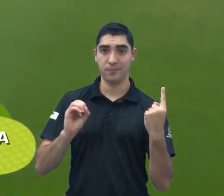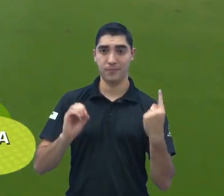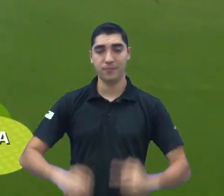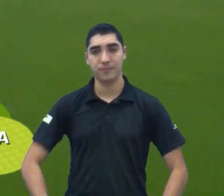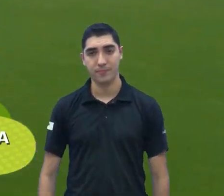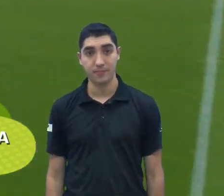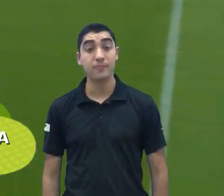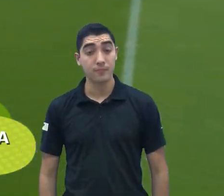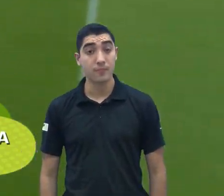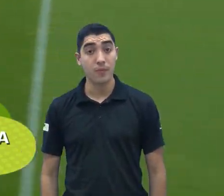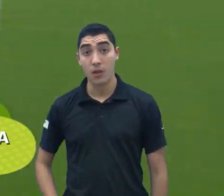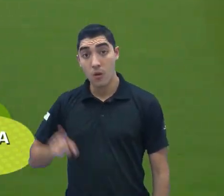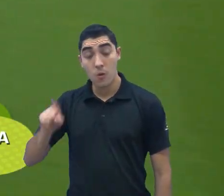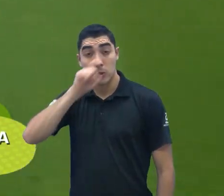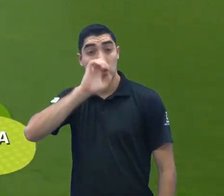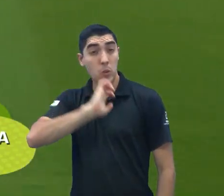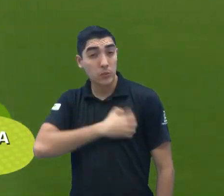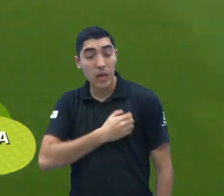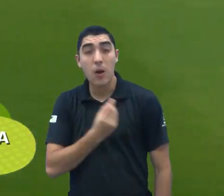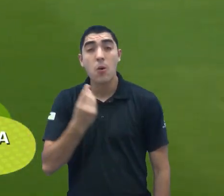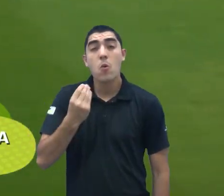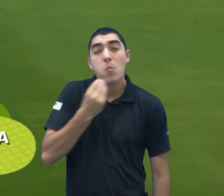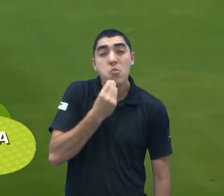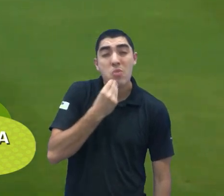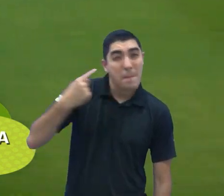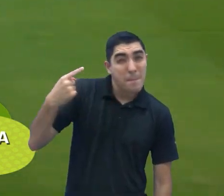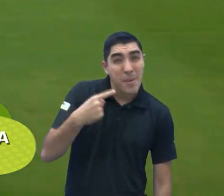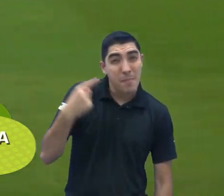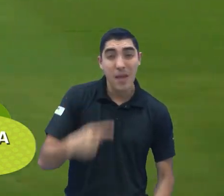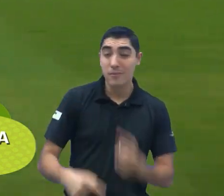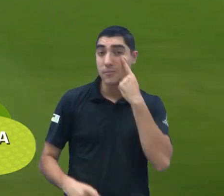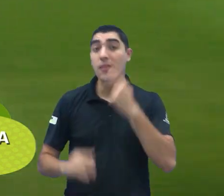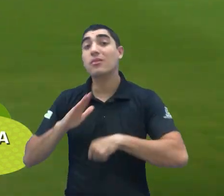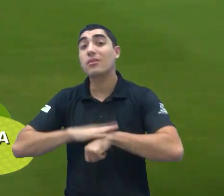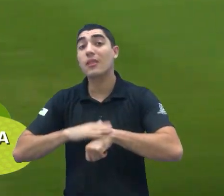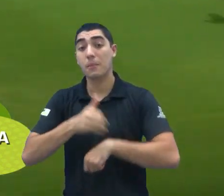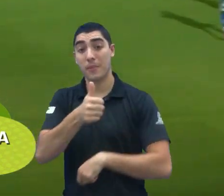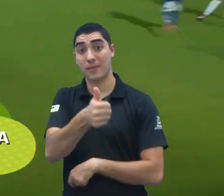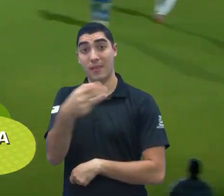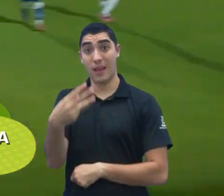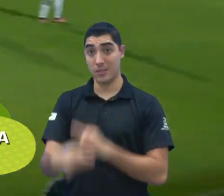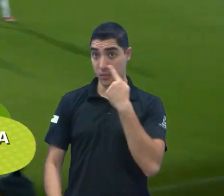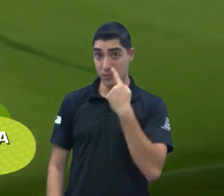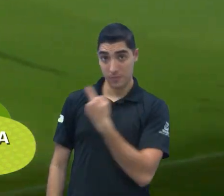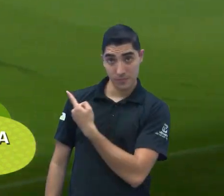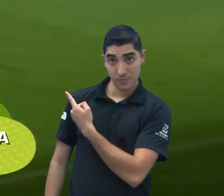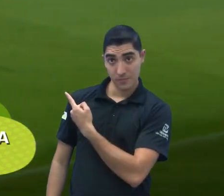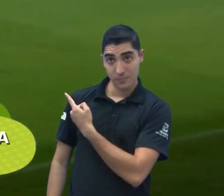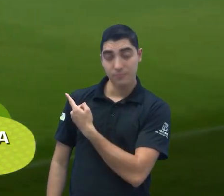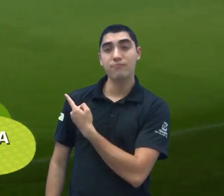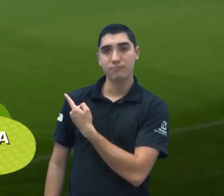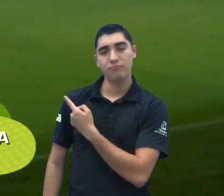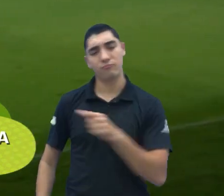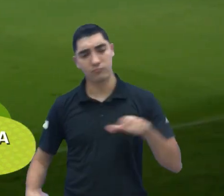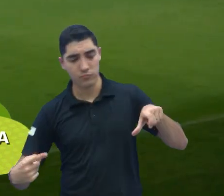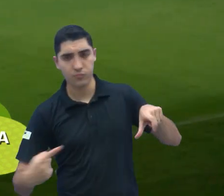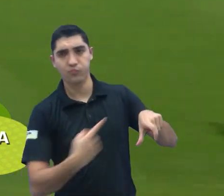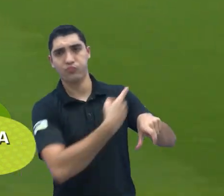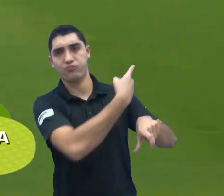A primeira descida do São José só aconteceu aos 13 minutos, com esse chute de Michael Paulista que passou